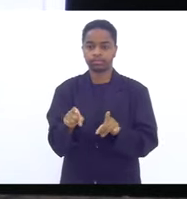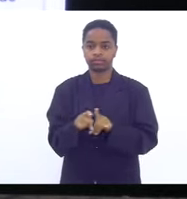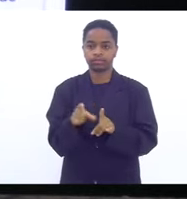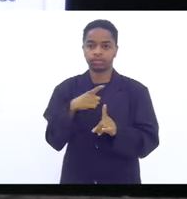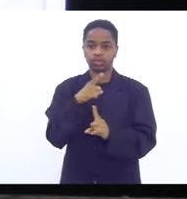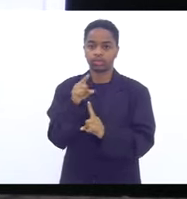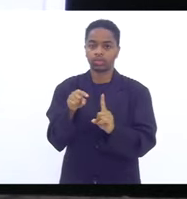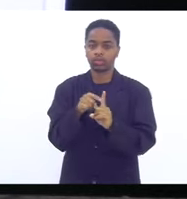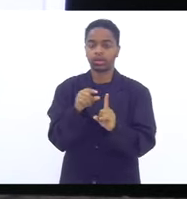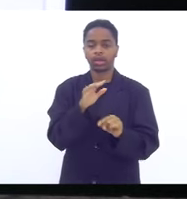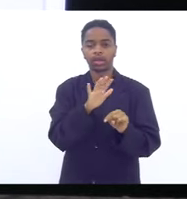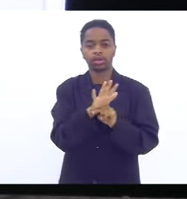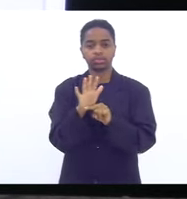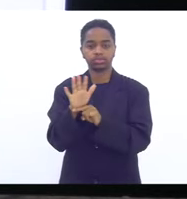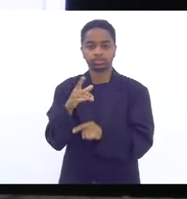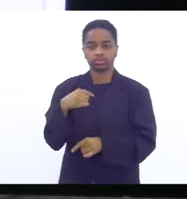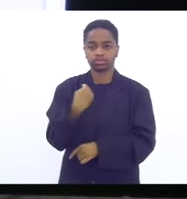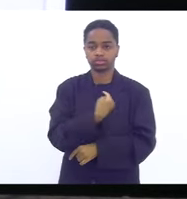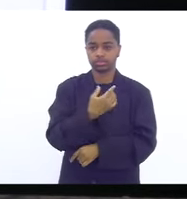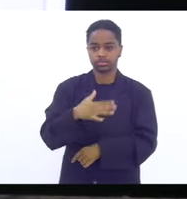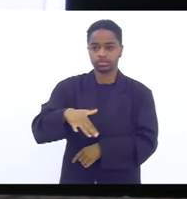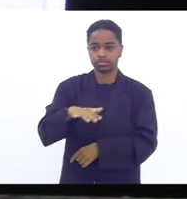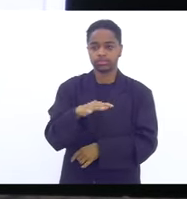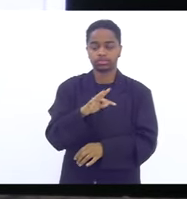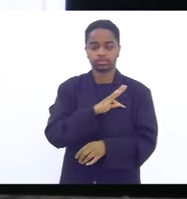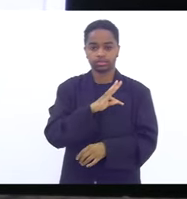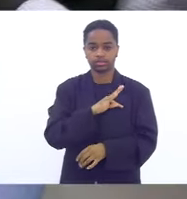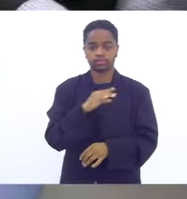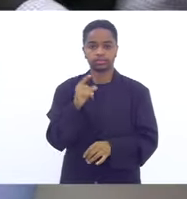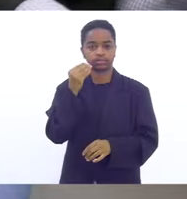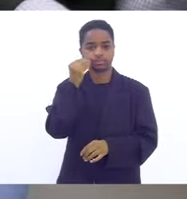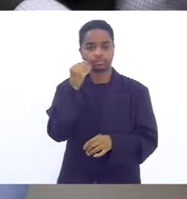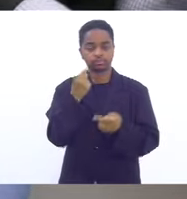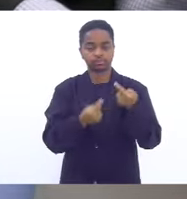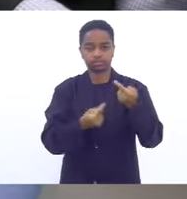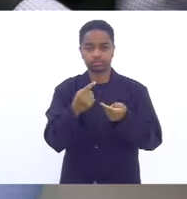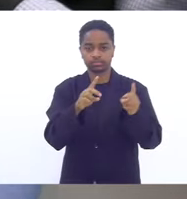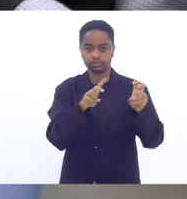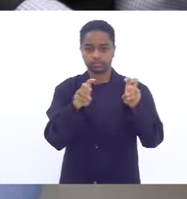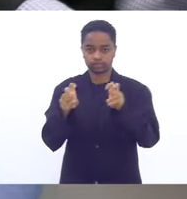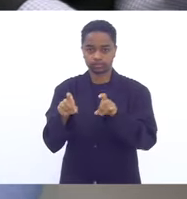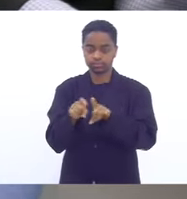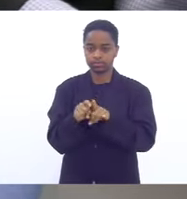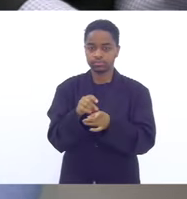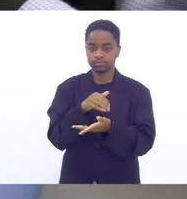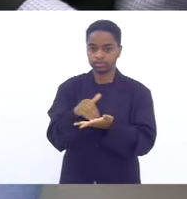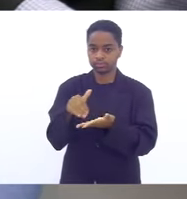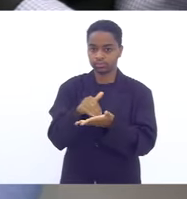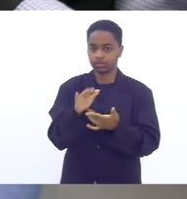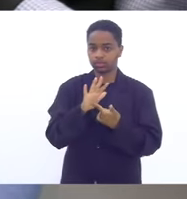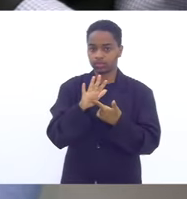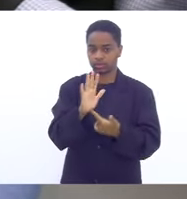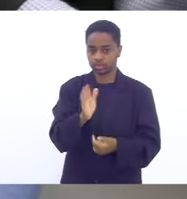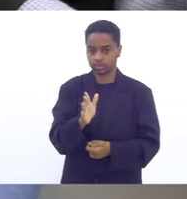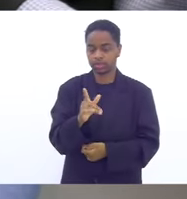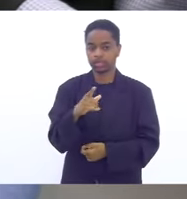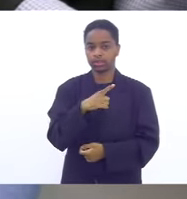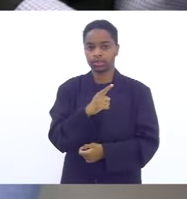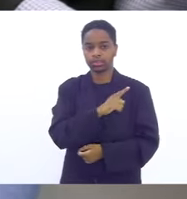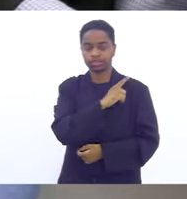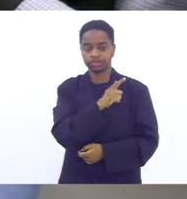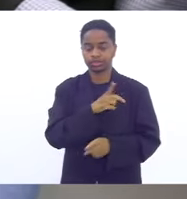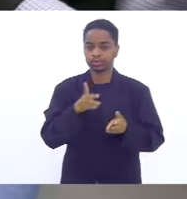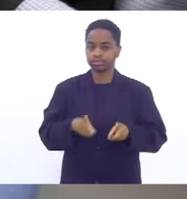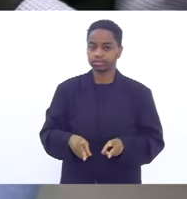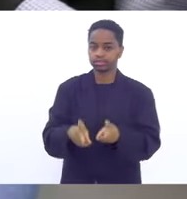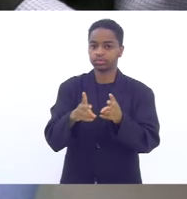objetivo de nos auxiliar tecnicamente para debater os assuntos. Como o secretário colocou aqui, o secretário tem feito gestões